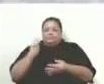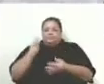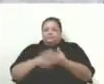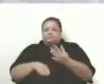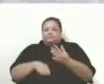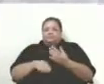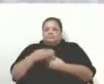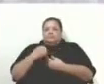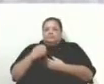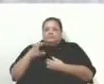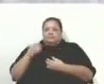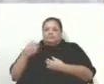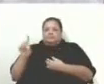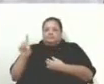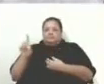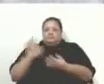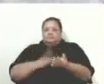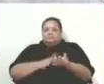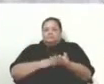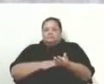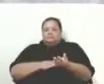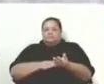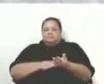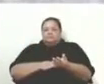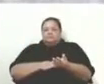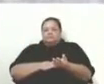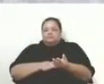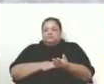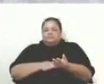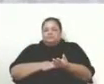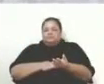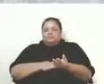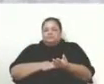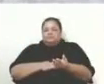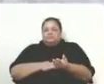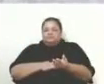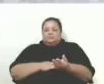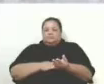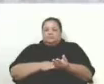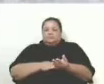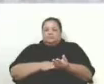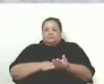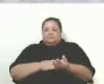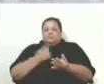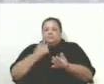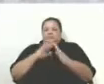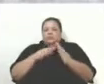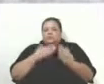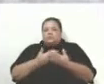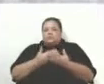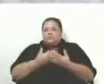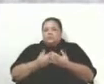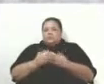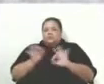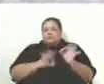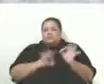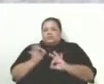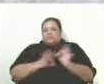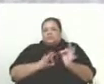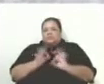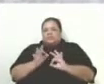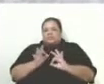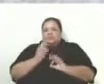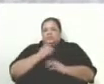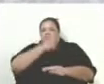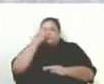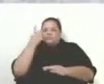moção parabenizando e reconhecendo o SEPRA como uma das escolas que está com projeto para pessoas de